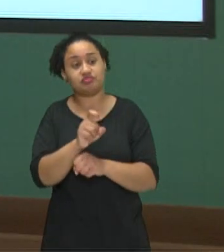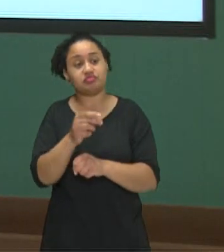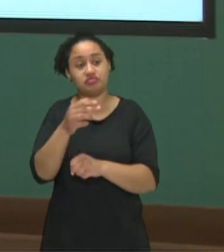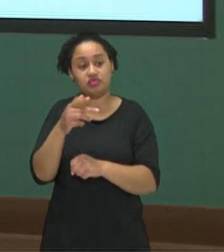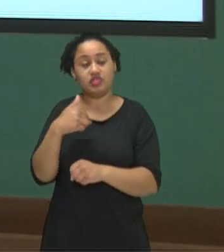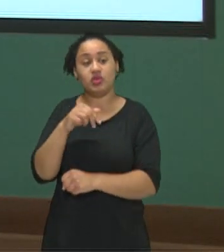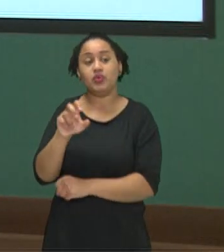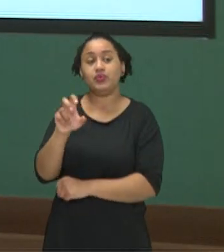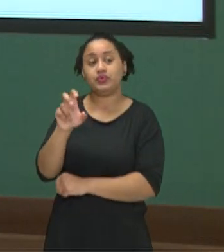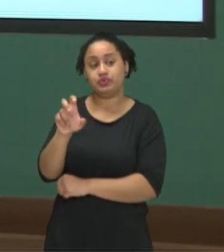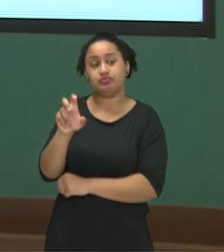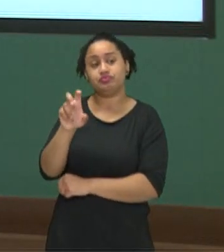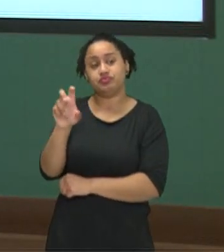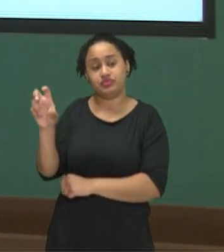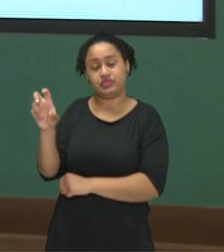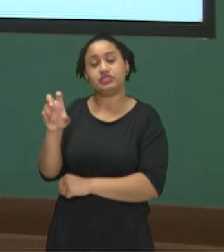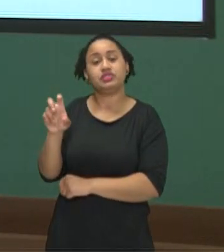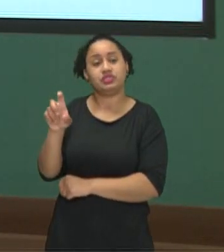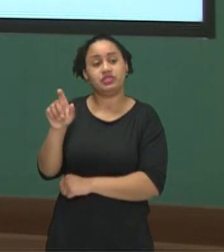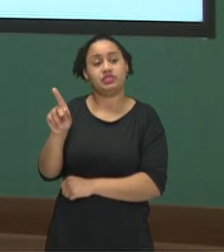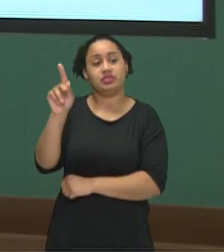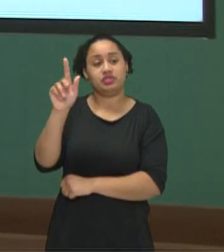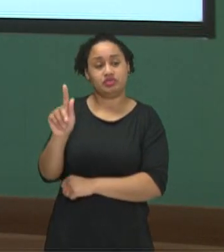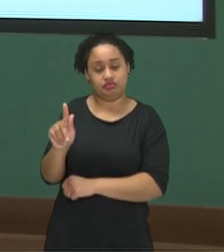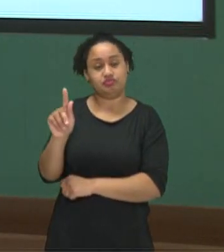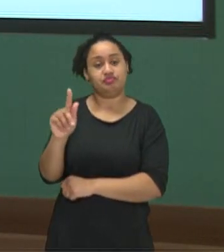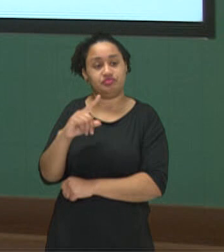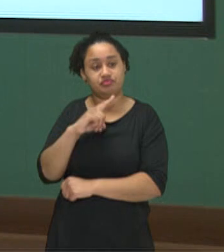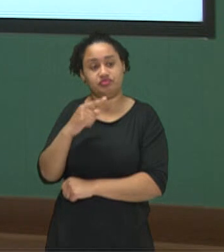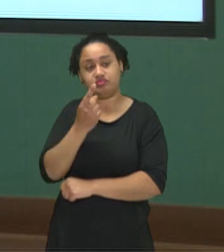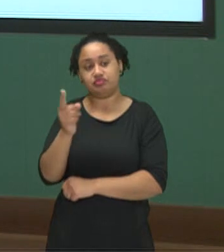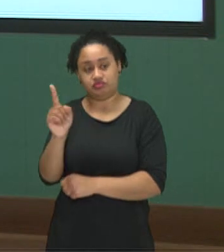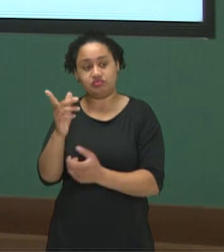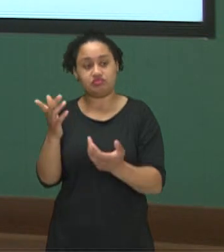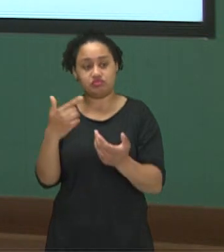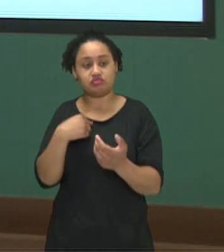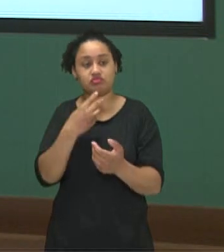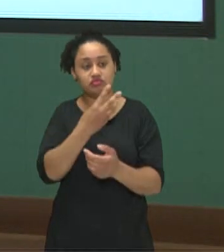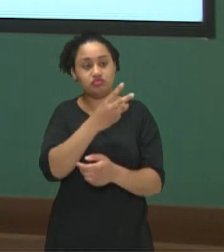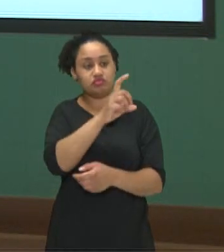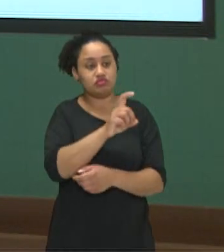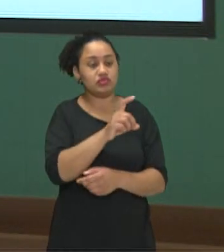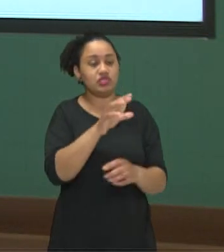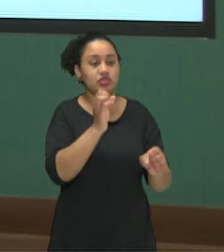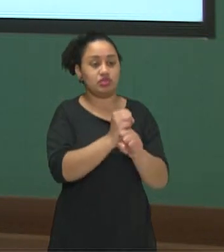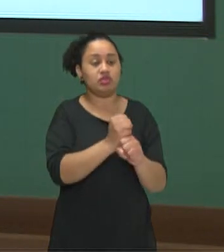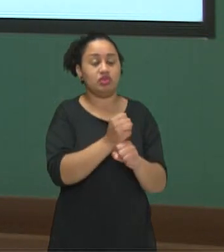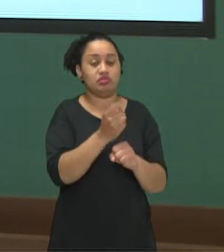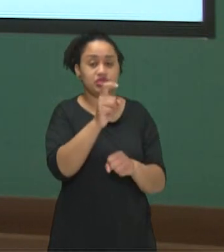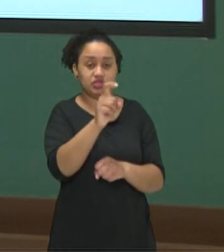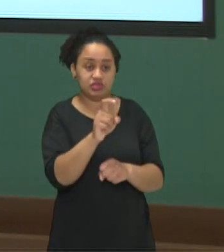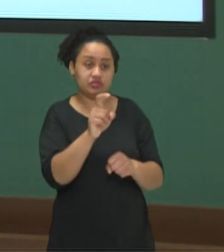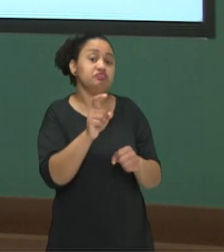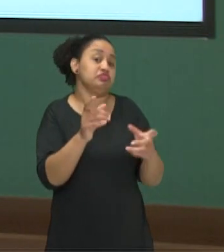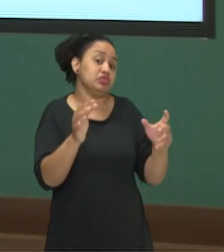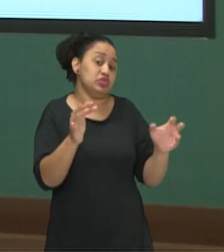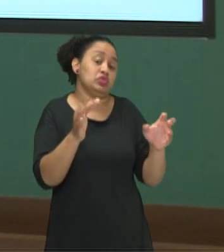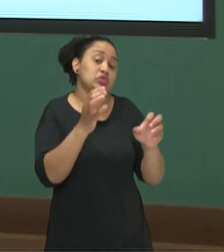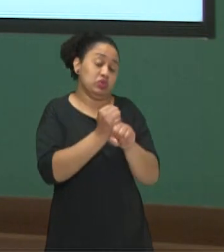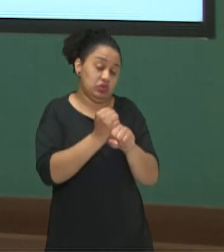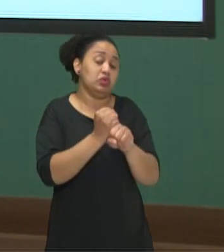é igual aos 5 quilos que está no outro prato. 3x mais 1x,